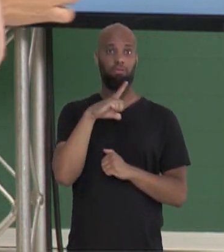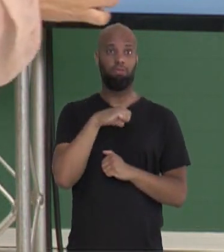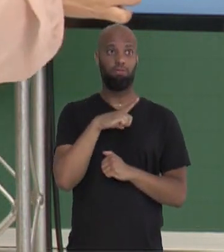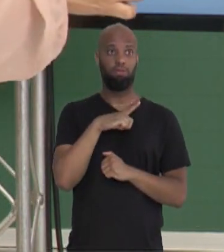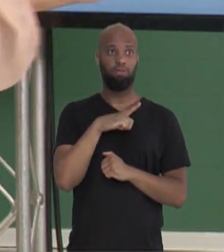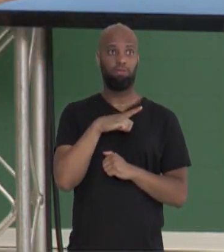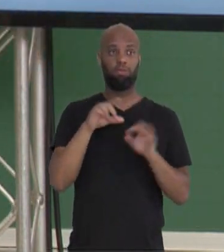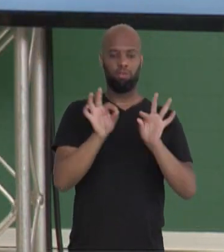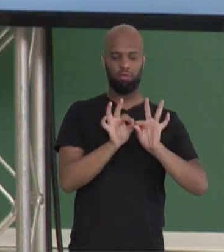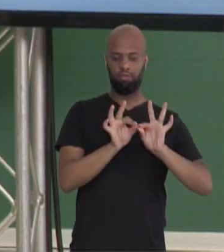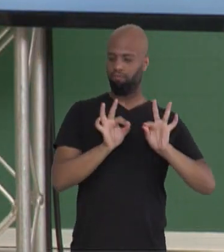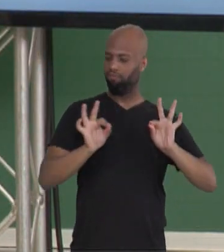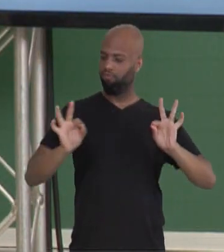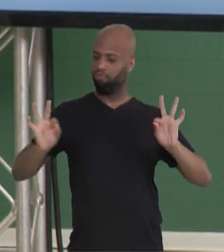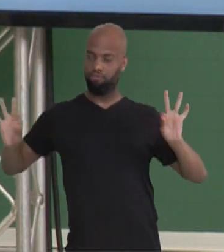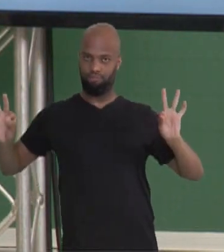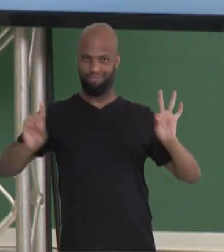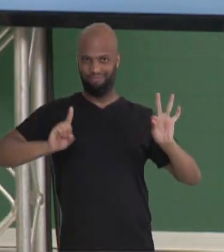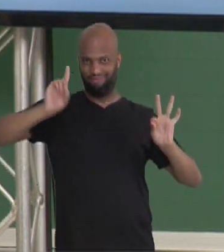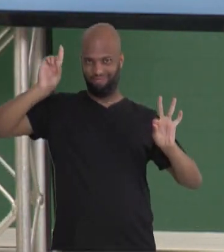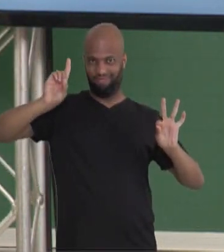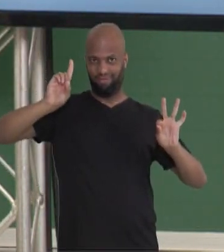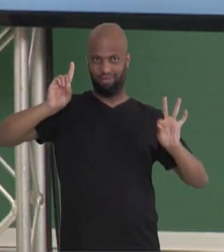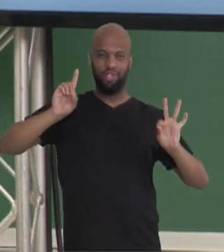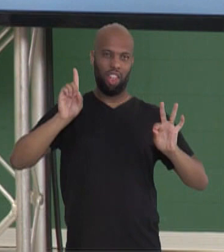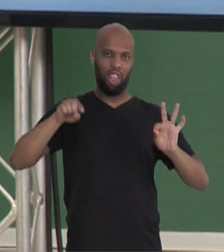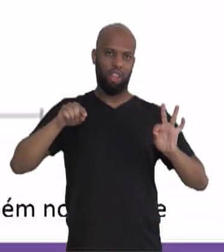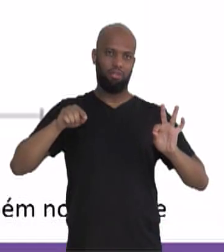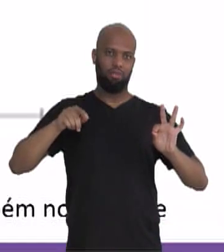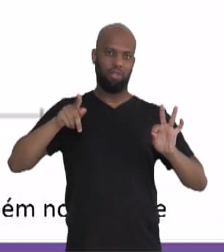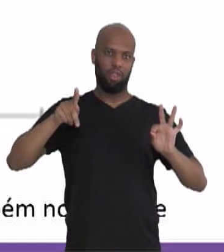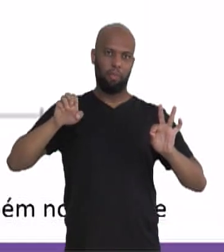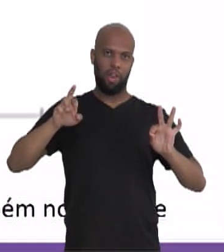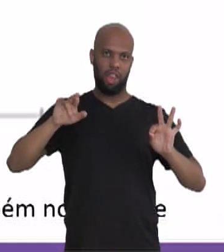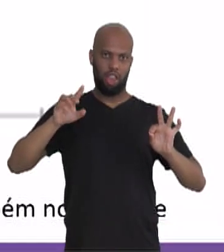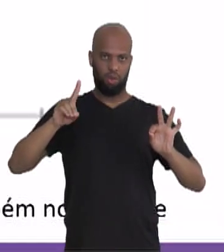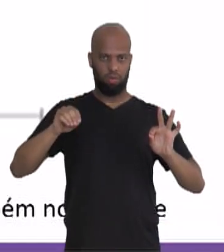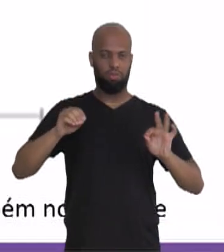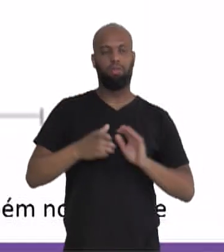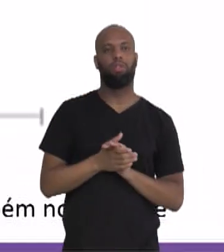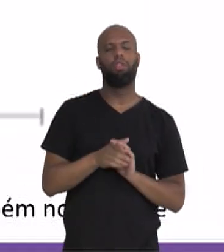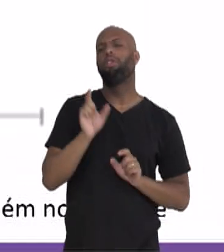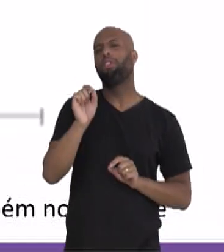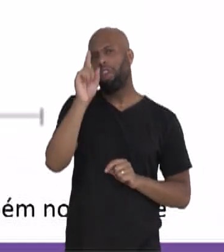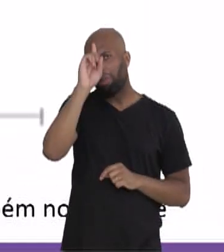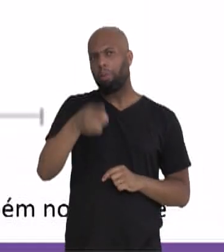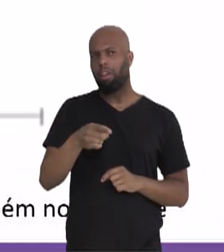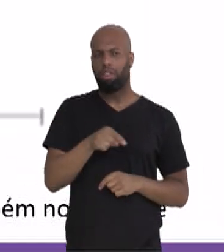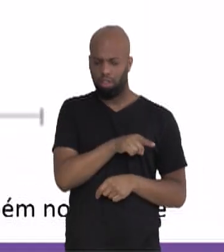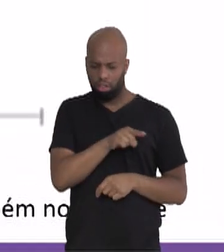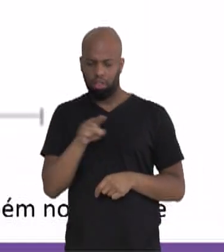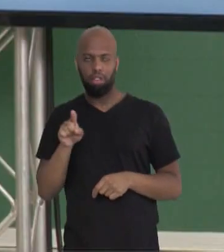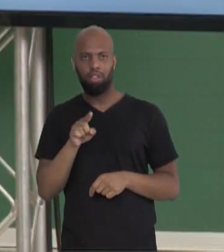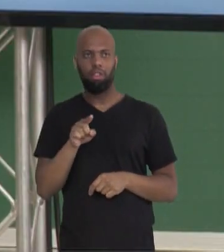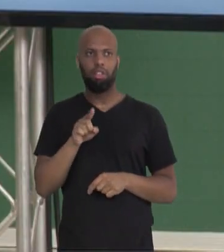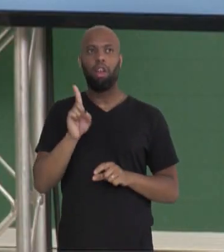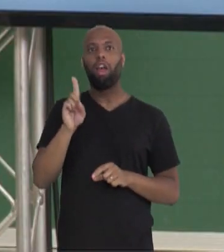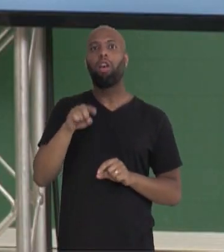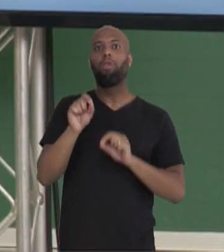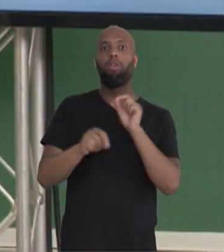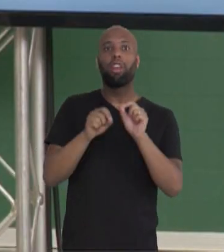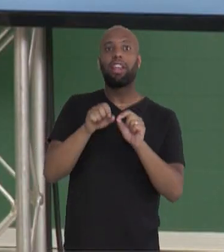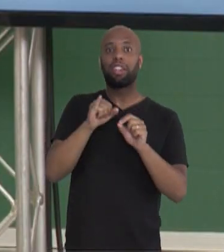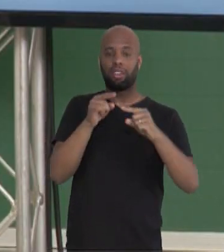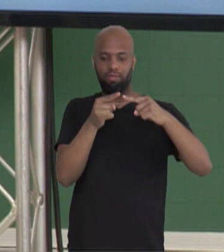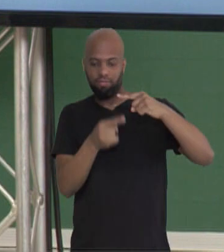tem uma linha que está determinando um período. Então, quem que determina o período? O período vão ser compreendido como uma